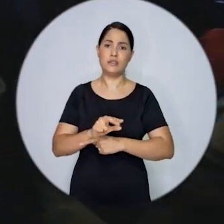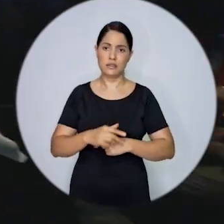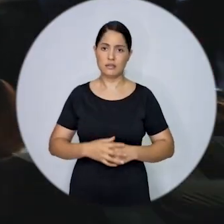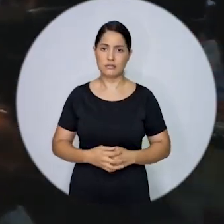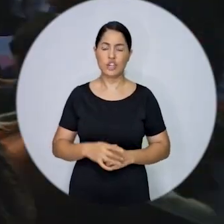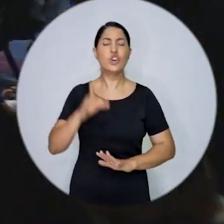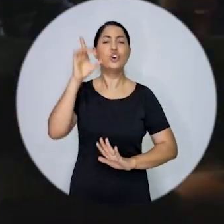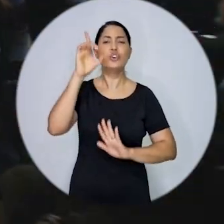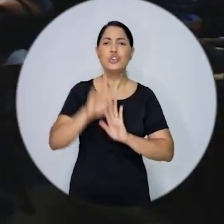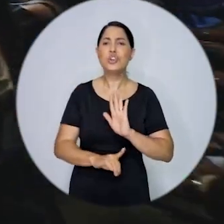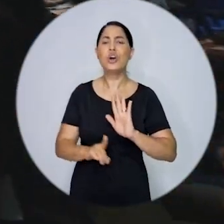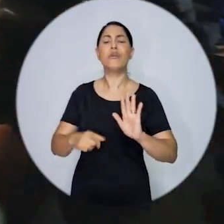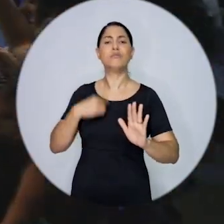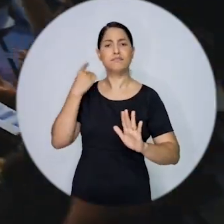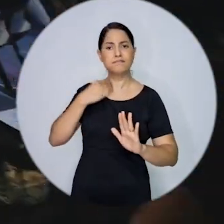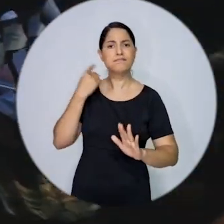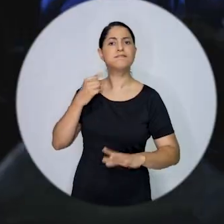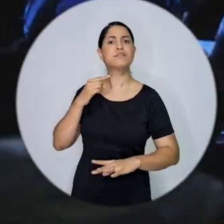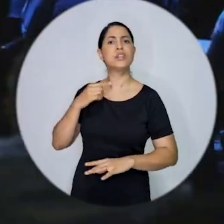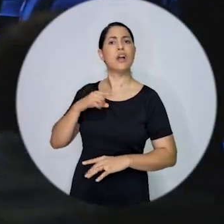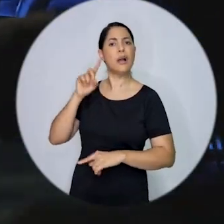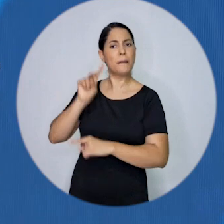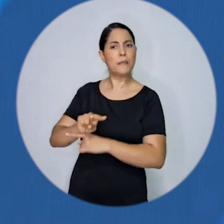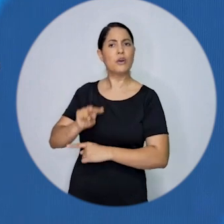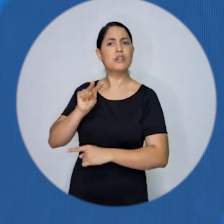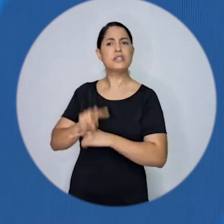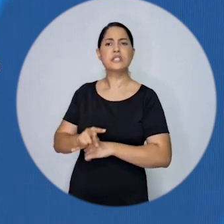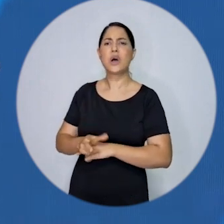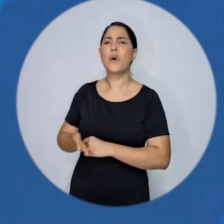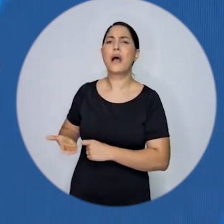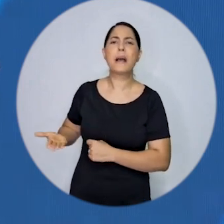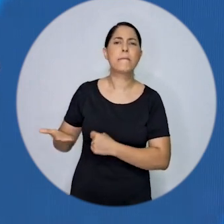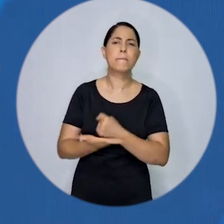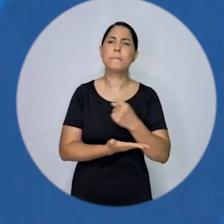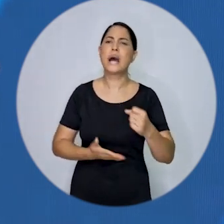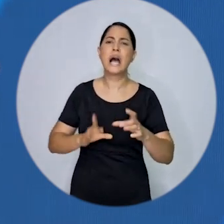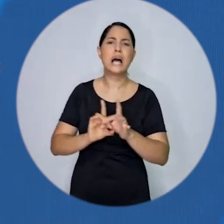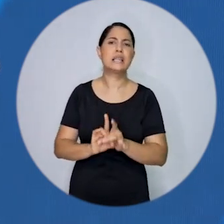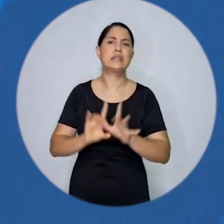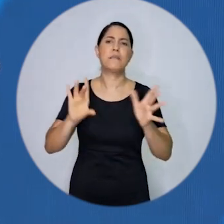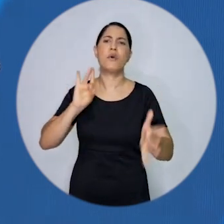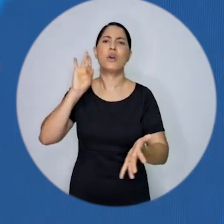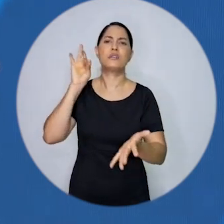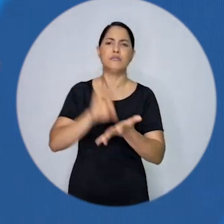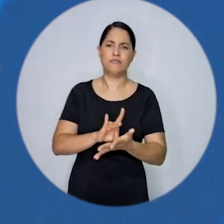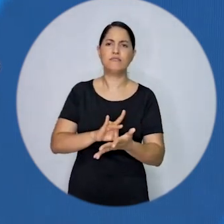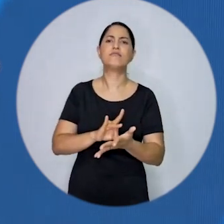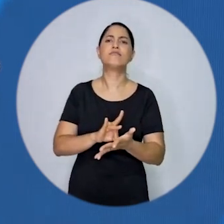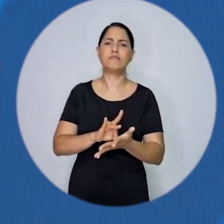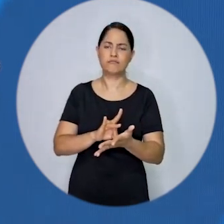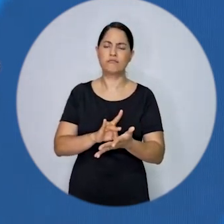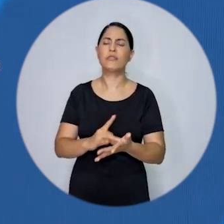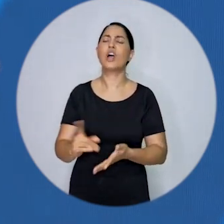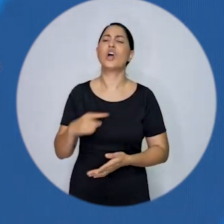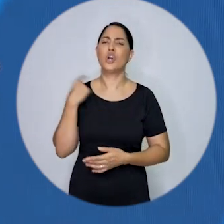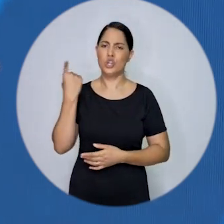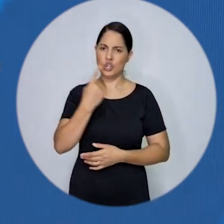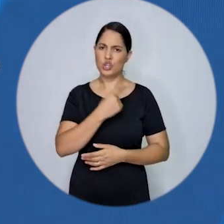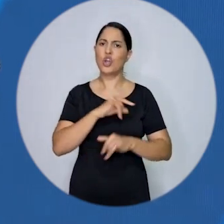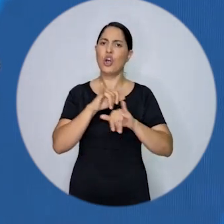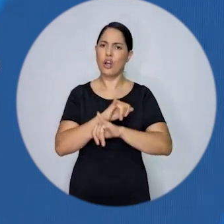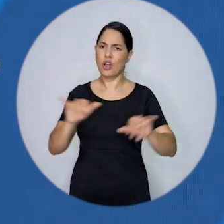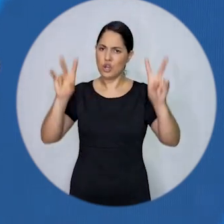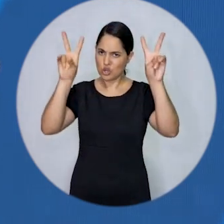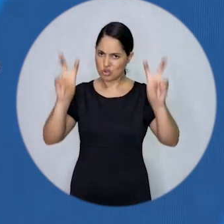A proteção das prerrogativas da advocacia é a premissa fundamental da democracia. A nossa indispensabilidade